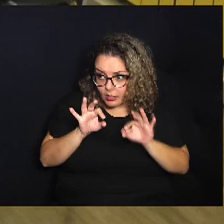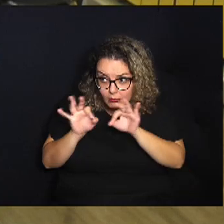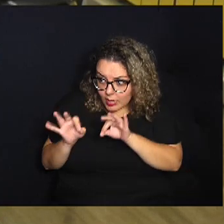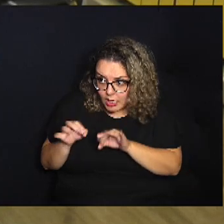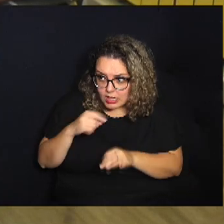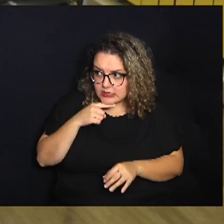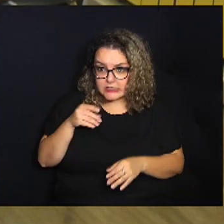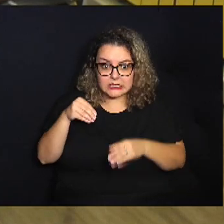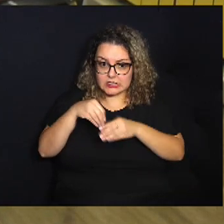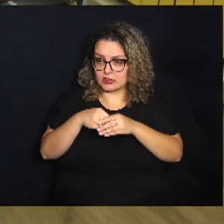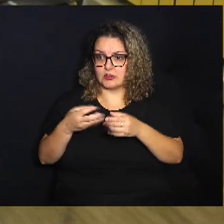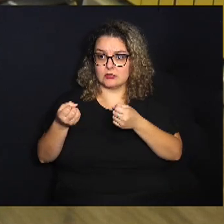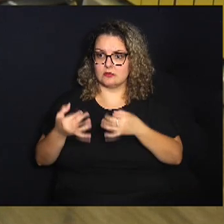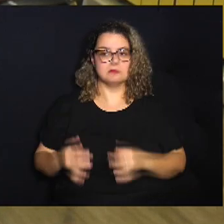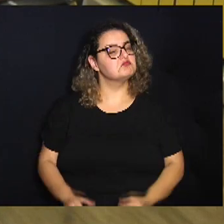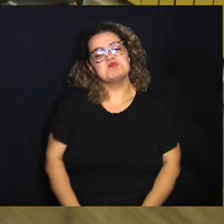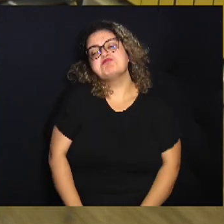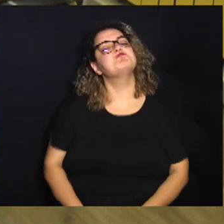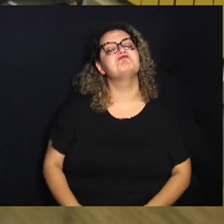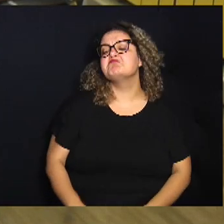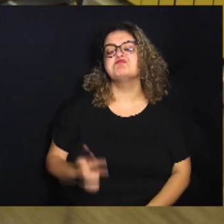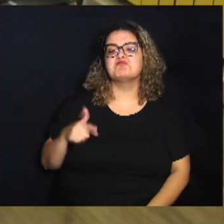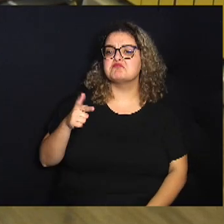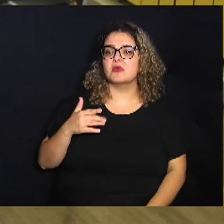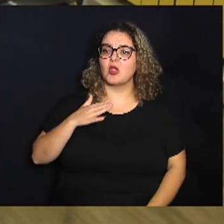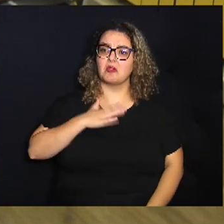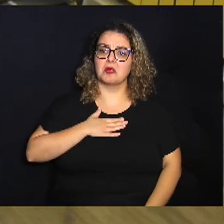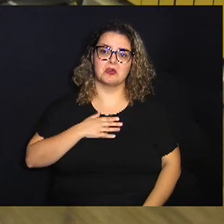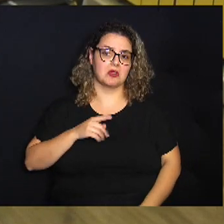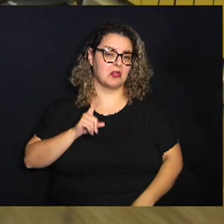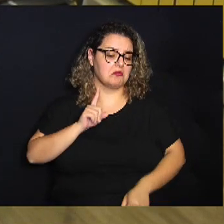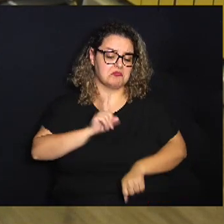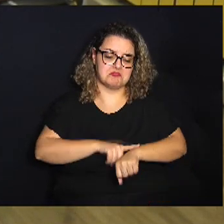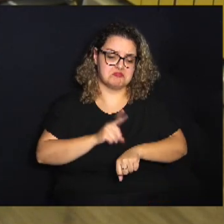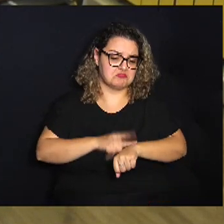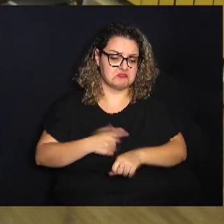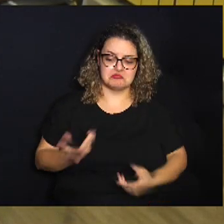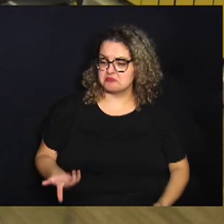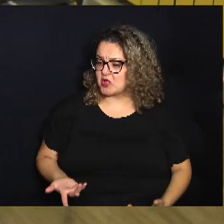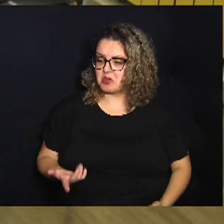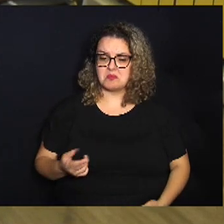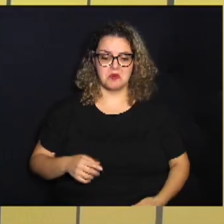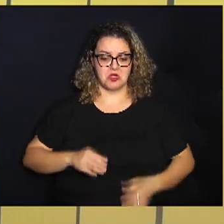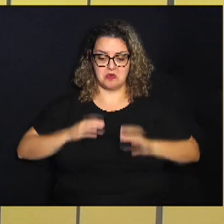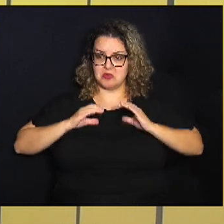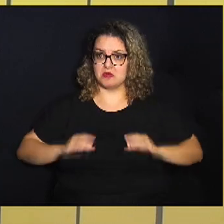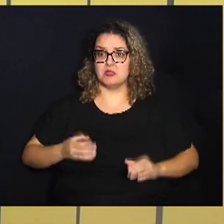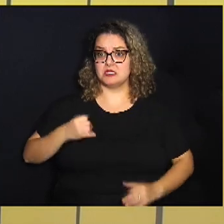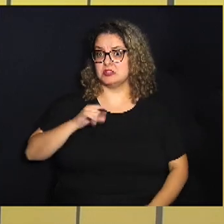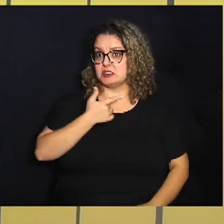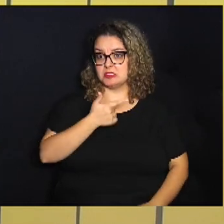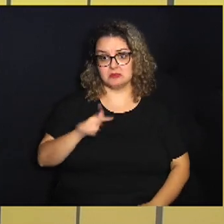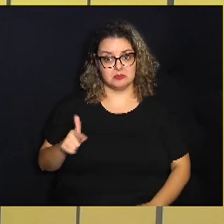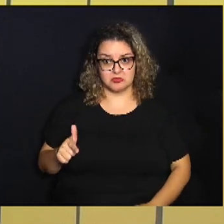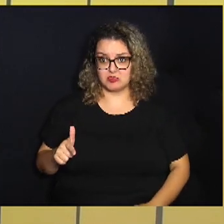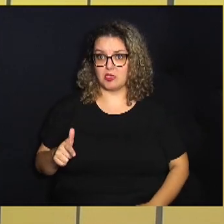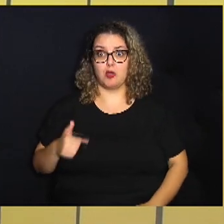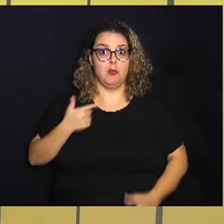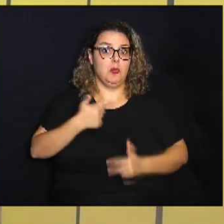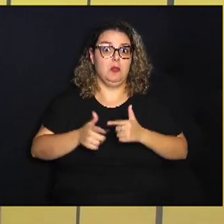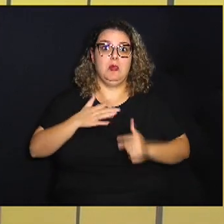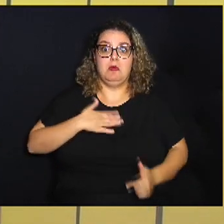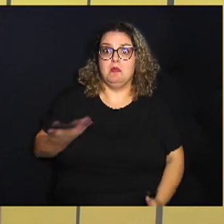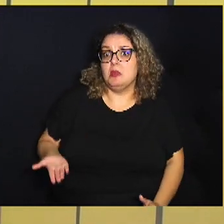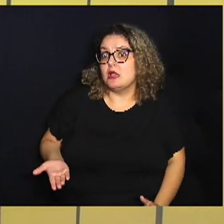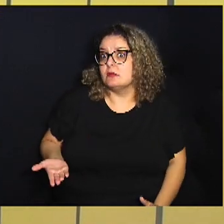Ninguém lá te dá orientação? Ele falou, não, eu tenho a minha carga, eu tenho a minha disciplina. Se eu não for, o problema é meu. Se eu não fizer à tarde, o problema é meu.